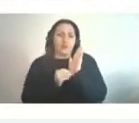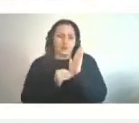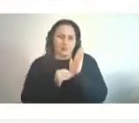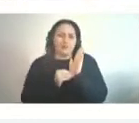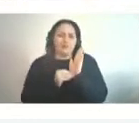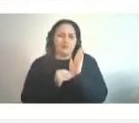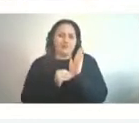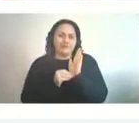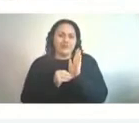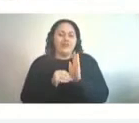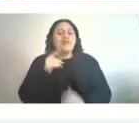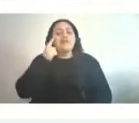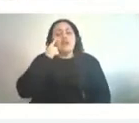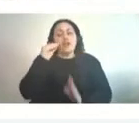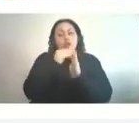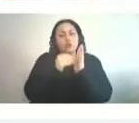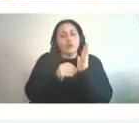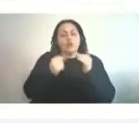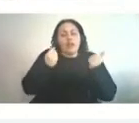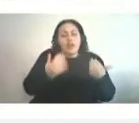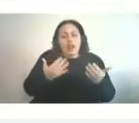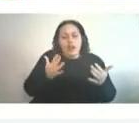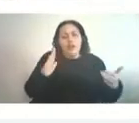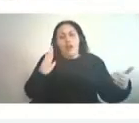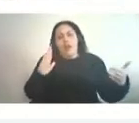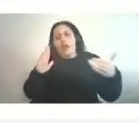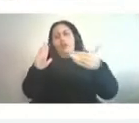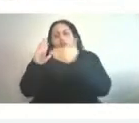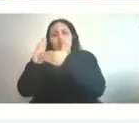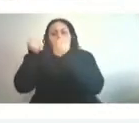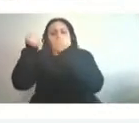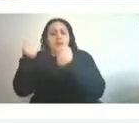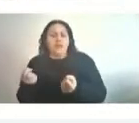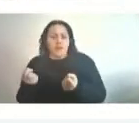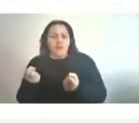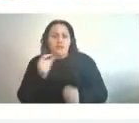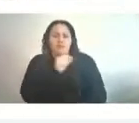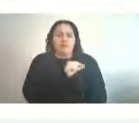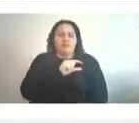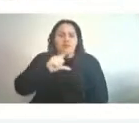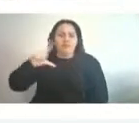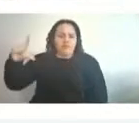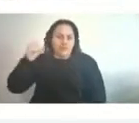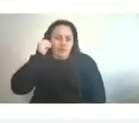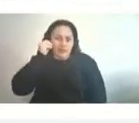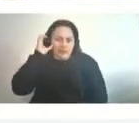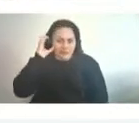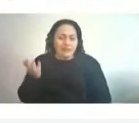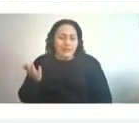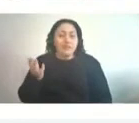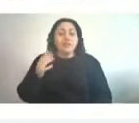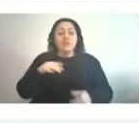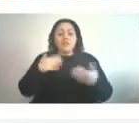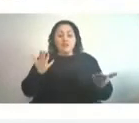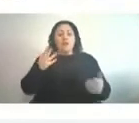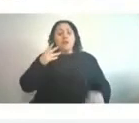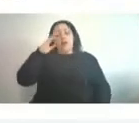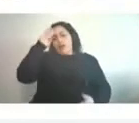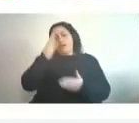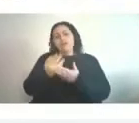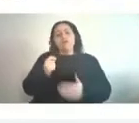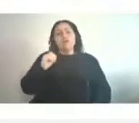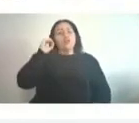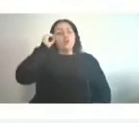complexidade crescente. Então, o conhecimento, que é um todo, para ser melhor aprendido, tem que ser dividido em